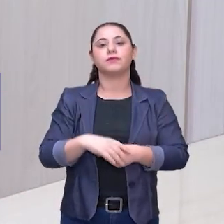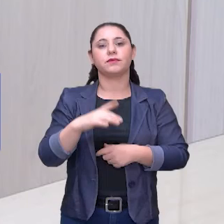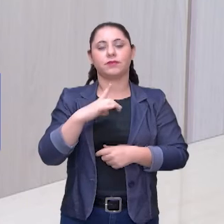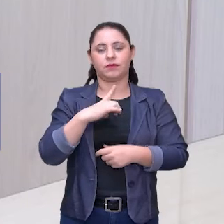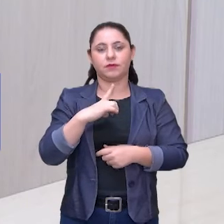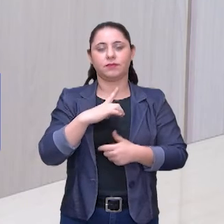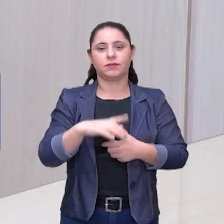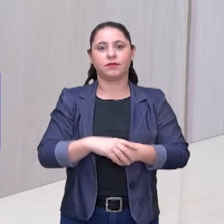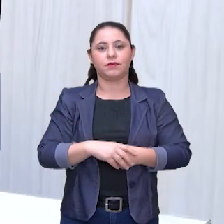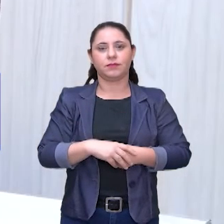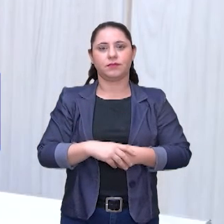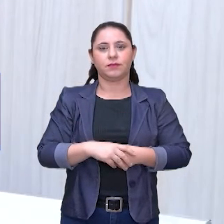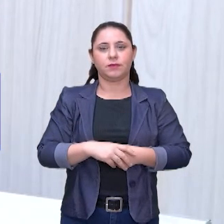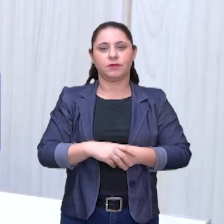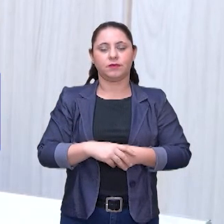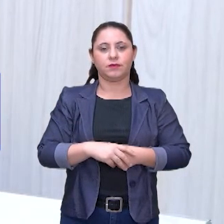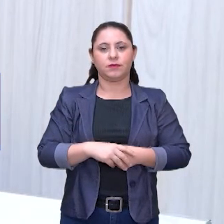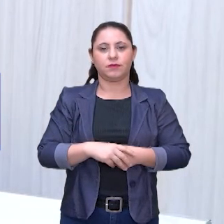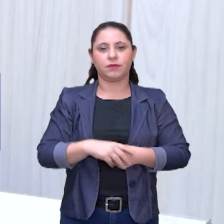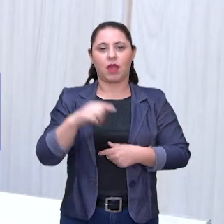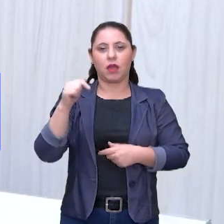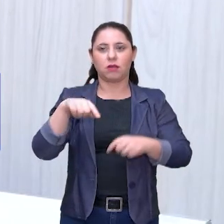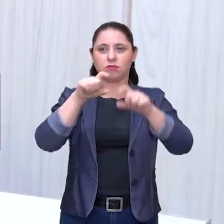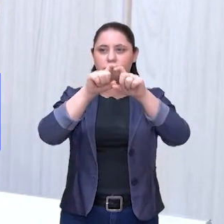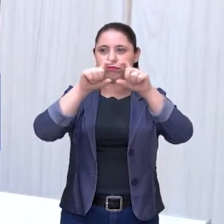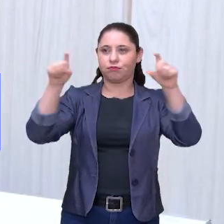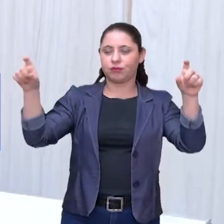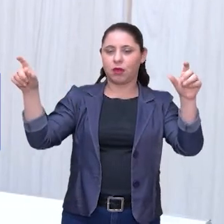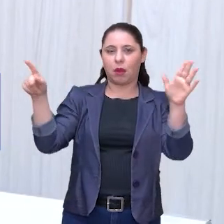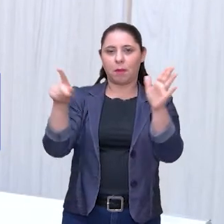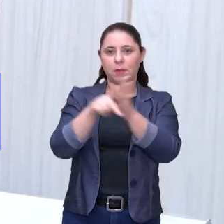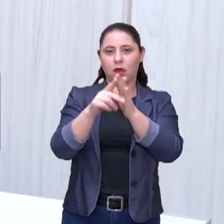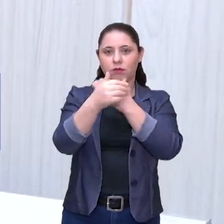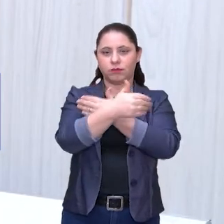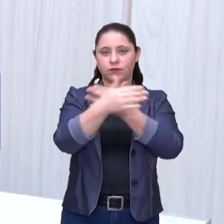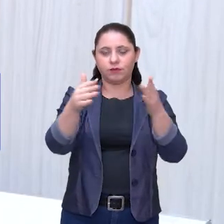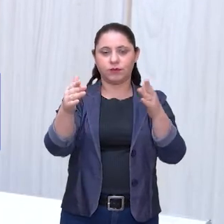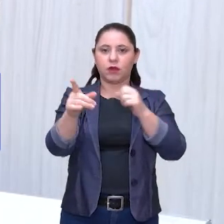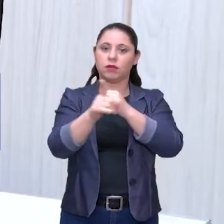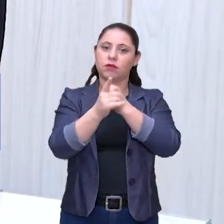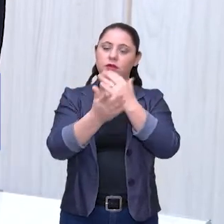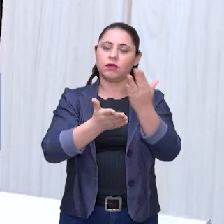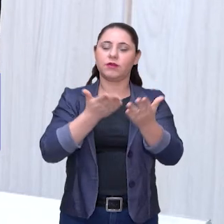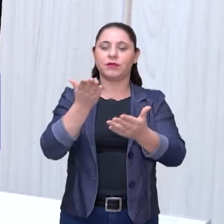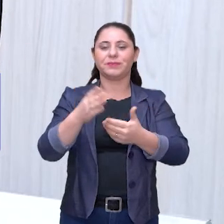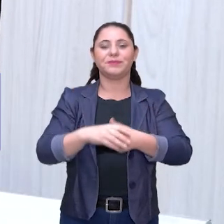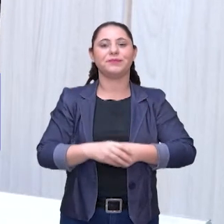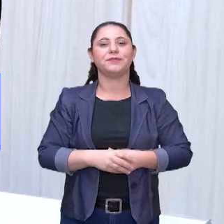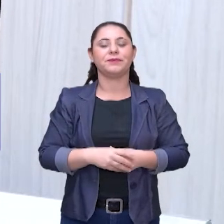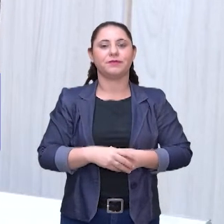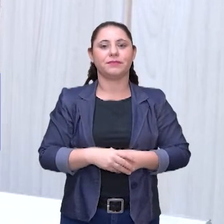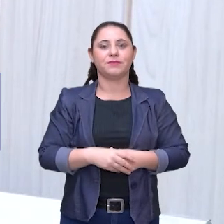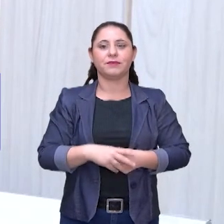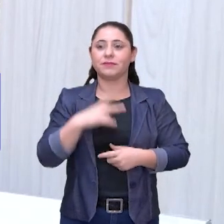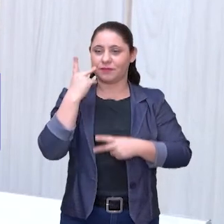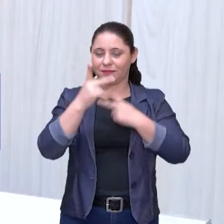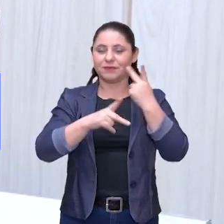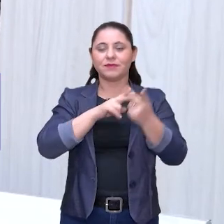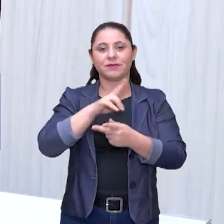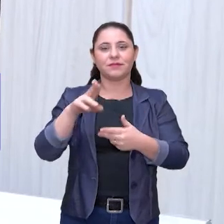queria que você deixasse, caso tenha. Eu tenho aqui meu endereço do consultório, né? Que